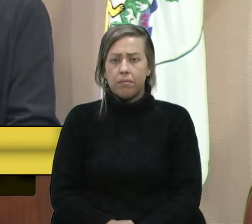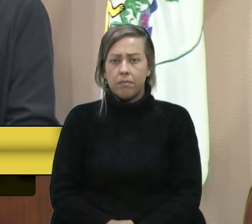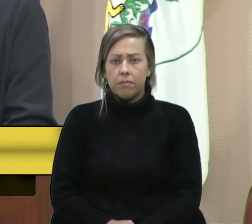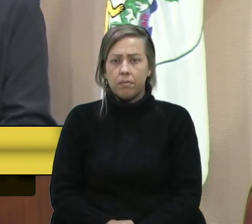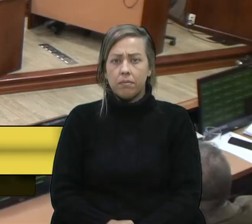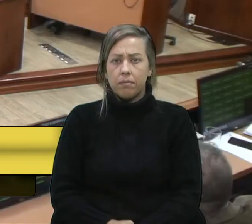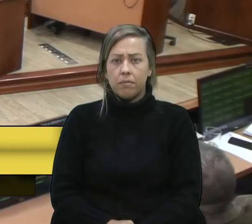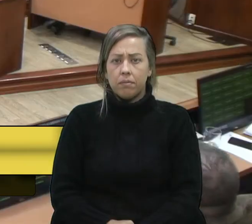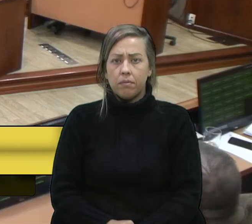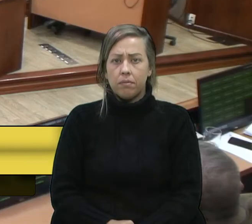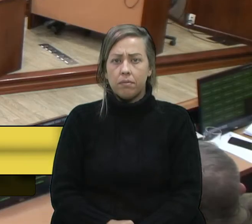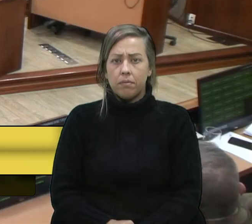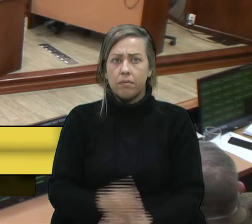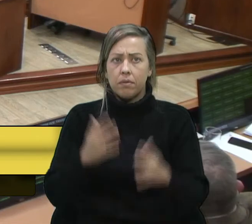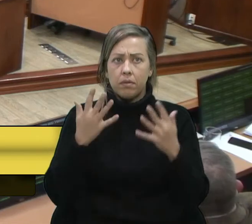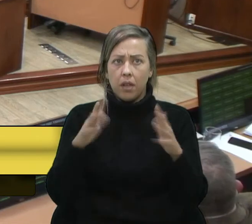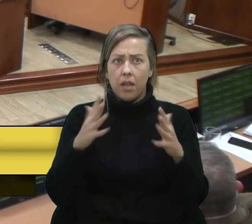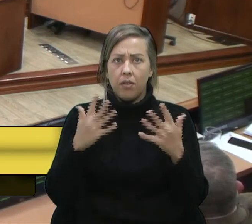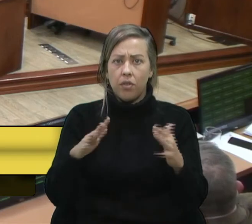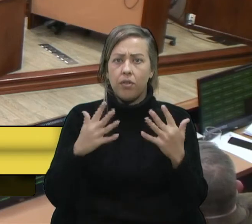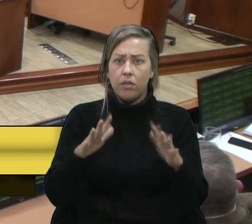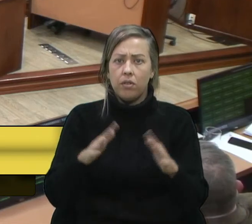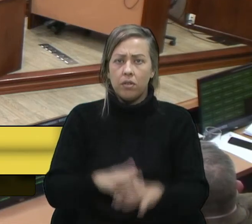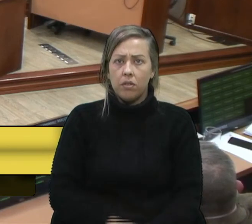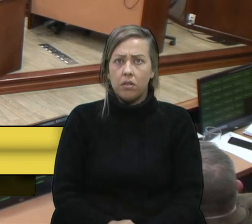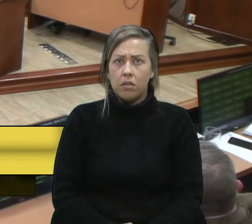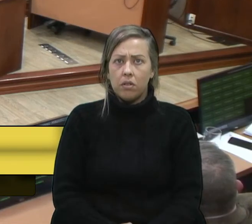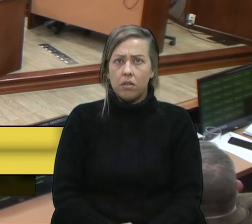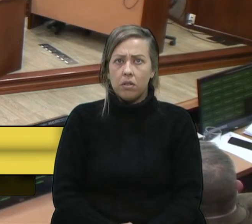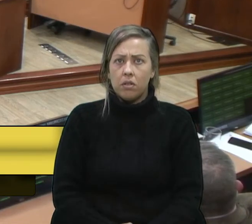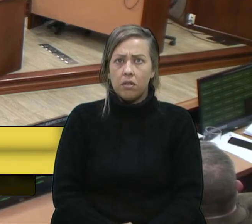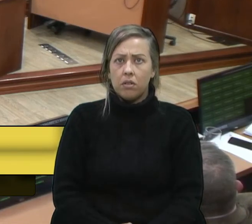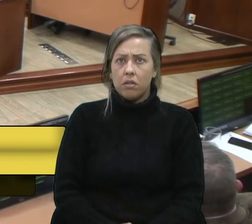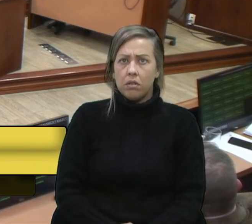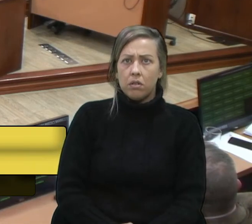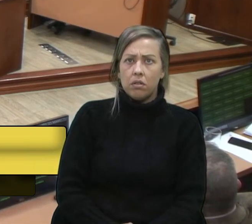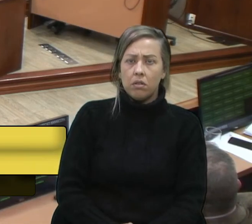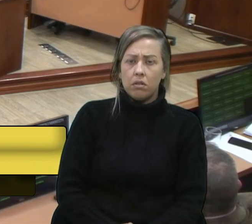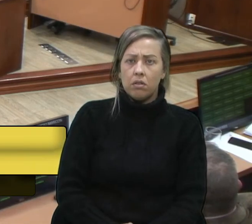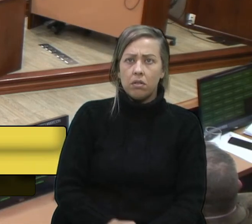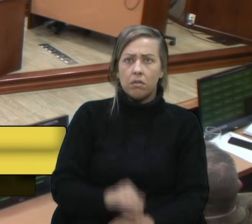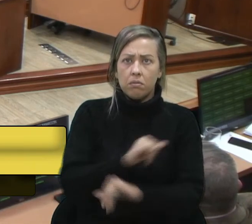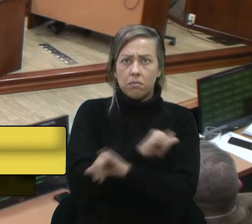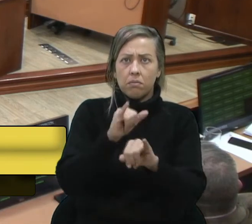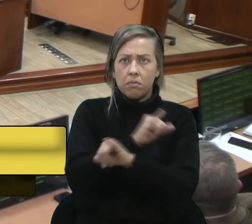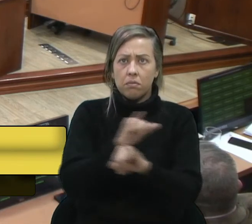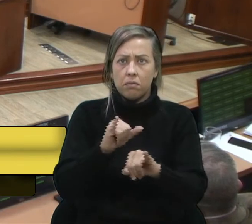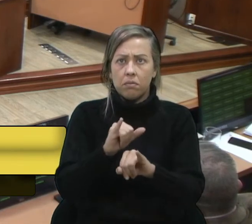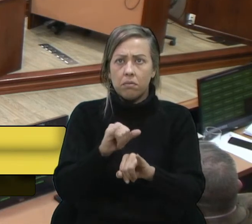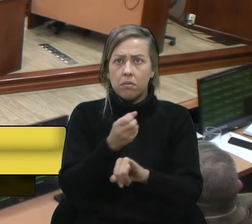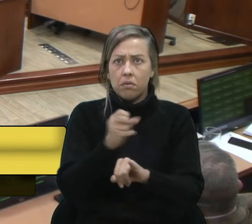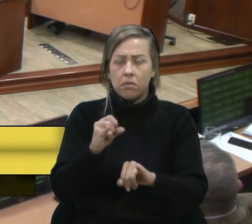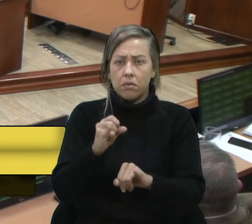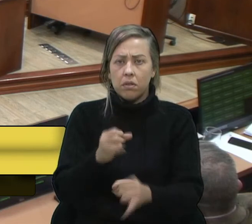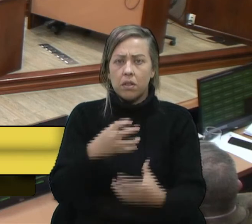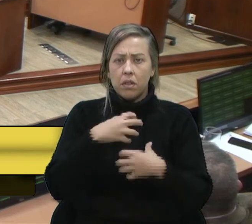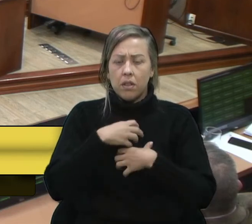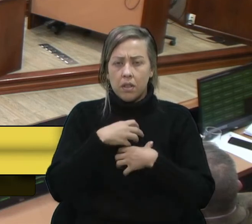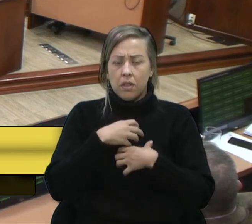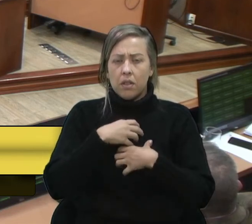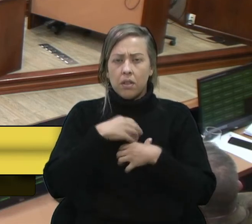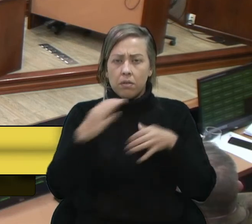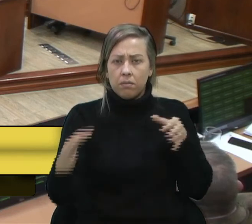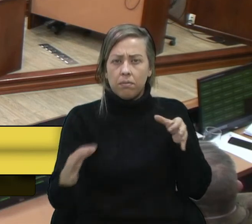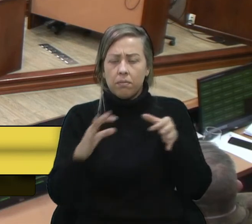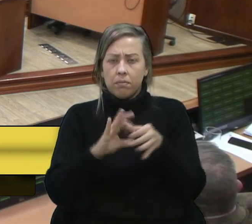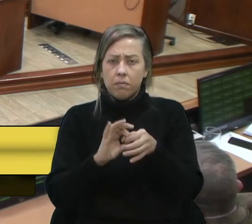Valim. Parabéns pelo tema que o senhor traz à frente, vereador Marcon. Me sensibilizo com essa causa, porque